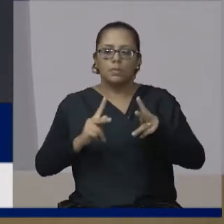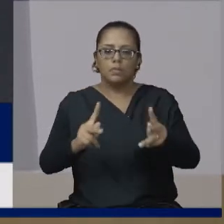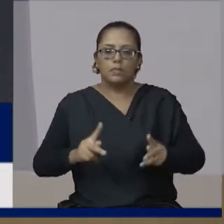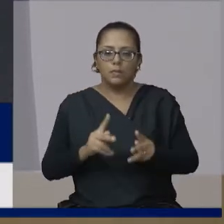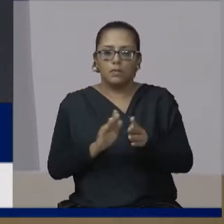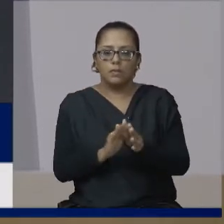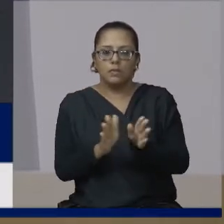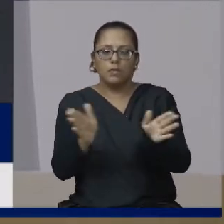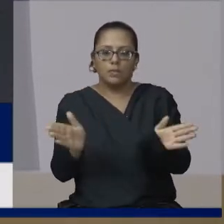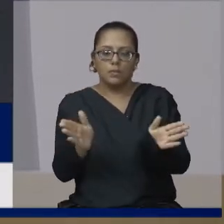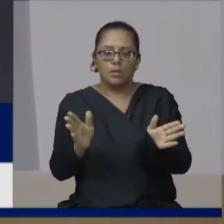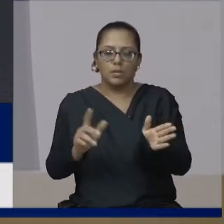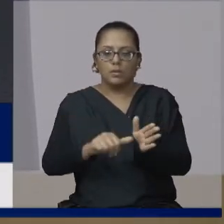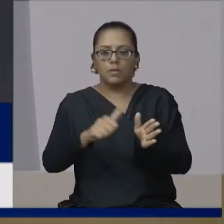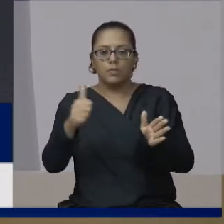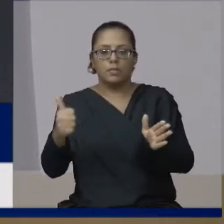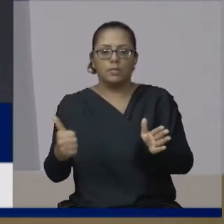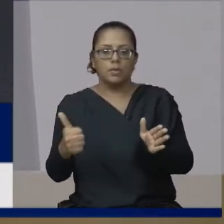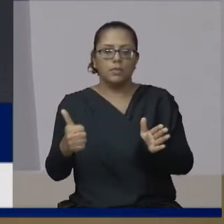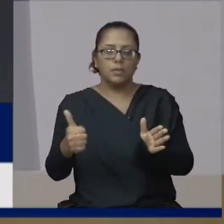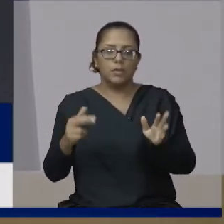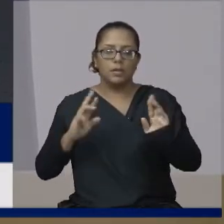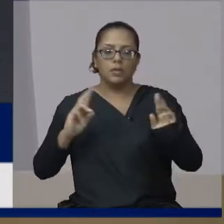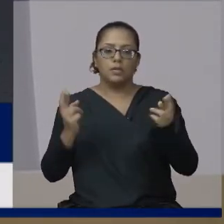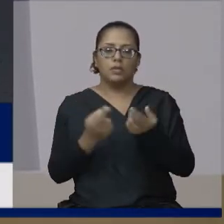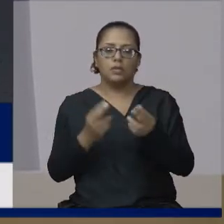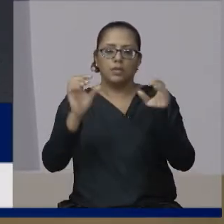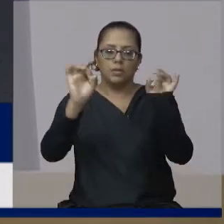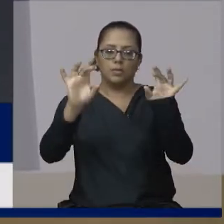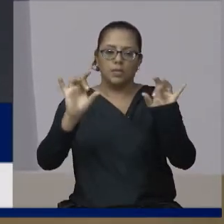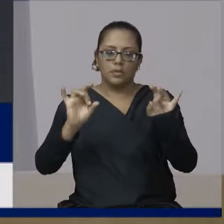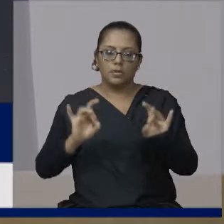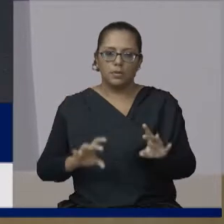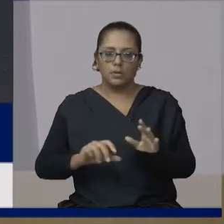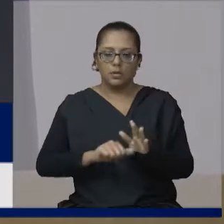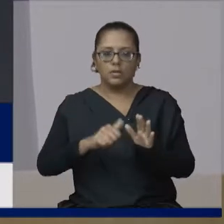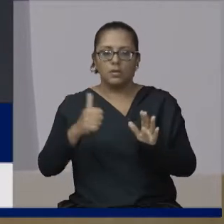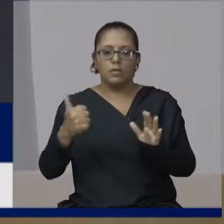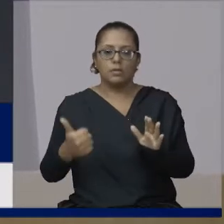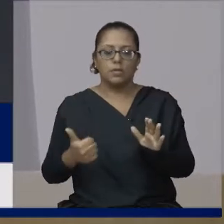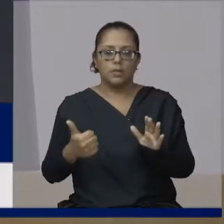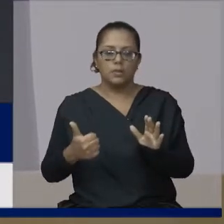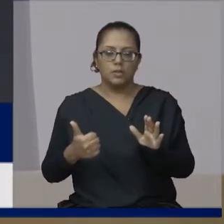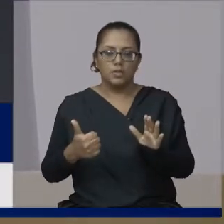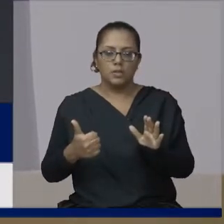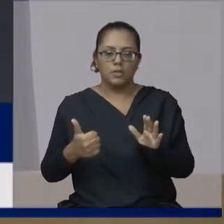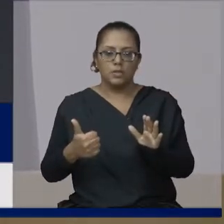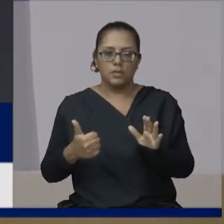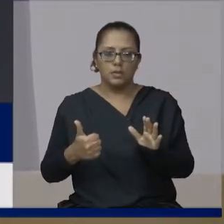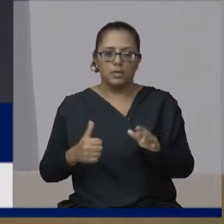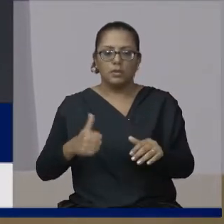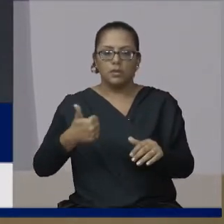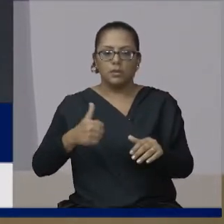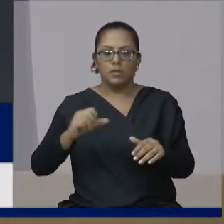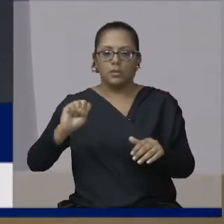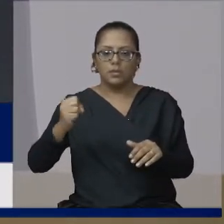aberta a primeira sessão extraordinária da primeira sessão legislativa da 18ª